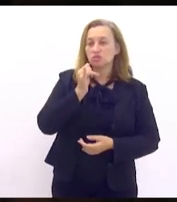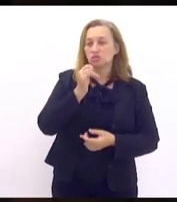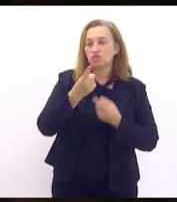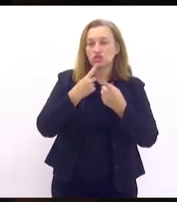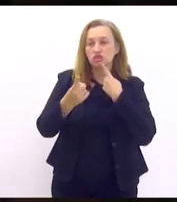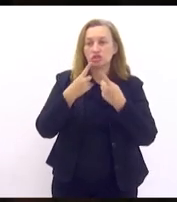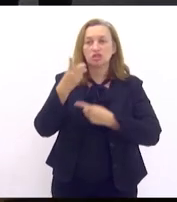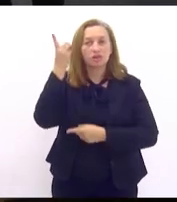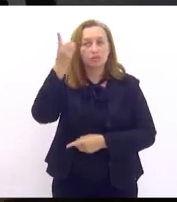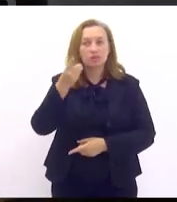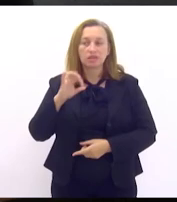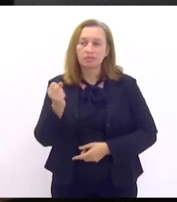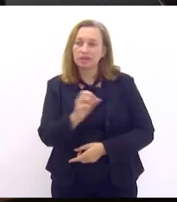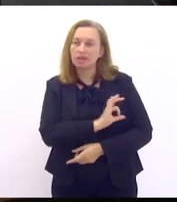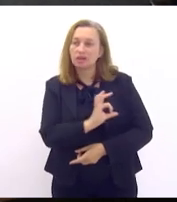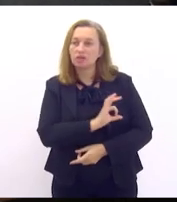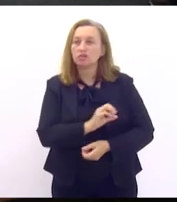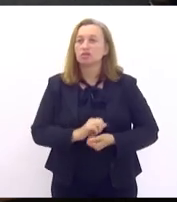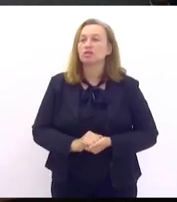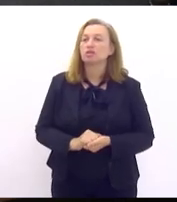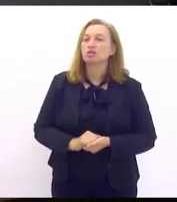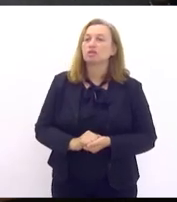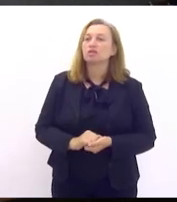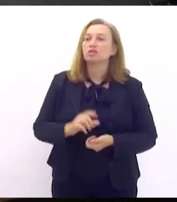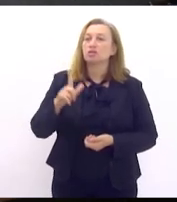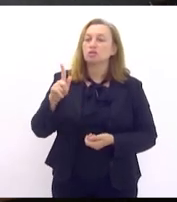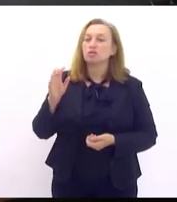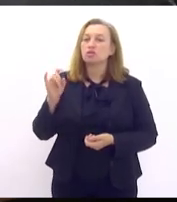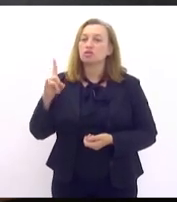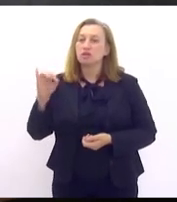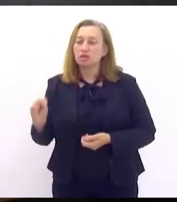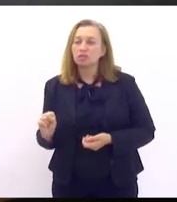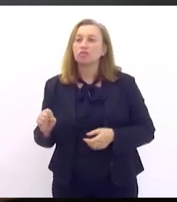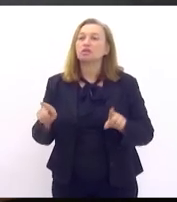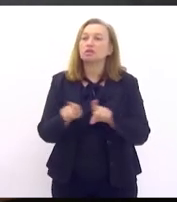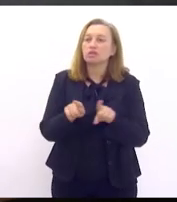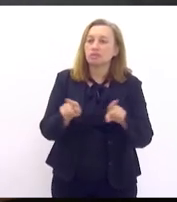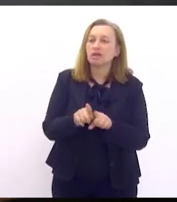Rocha, deputado Cozzolino e o deputado Iuri.